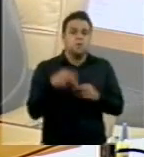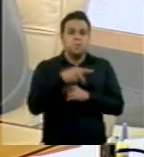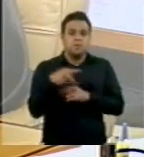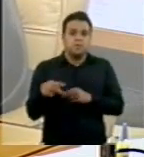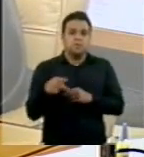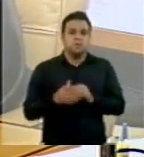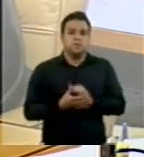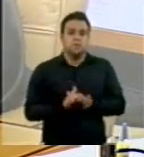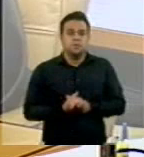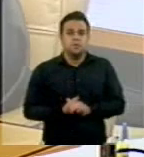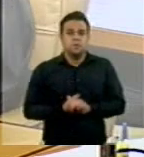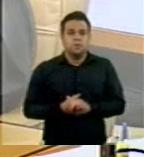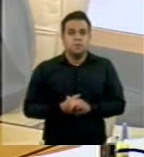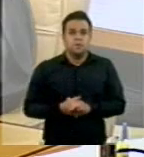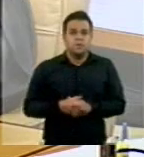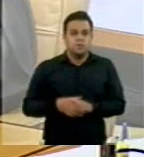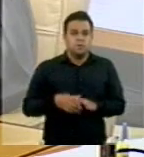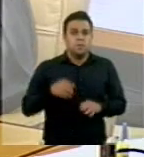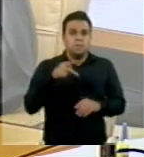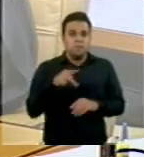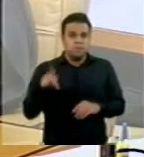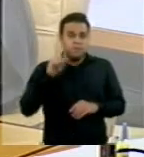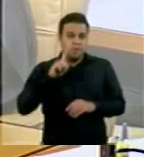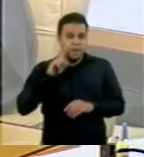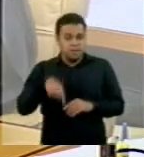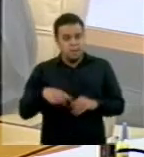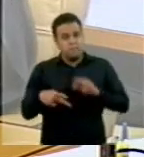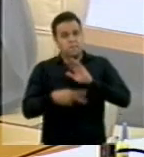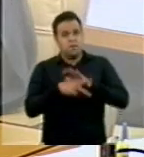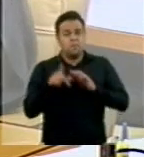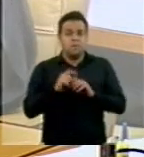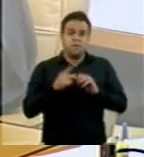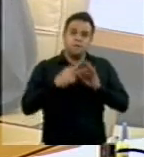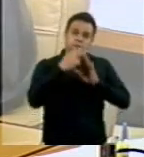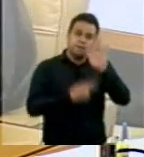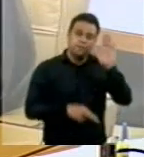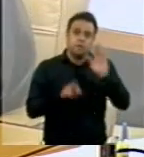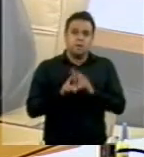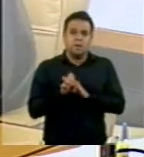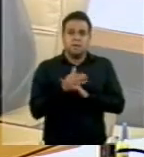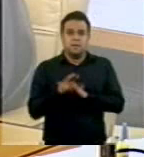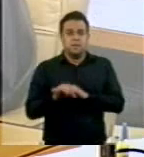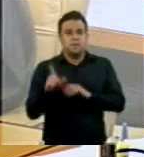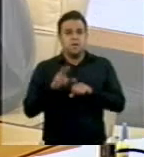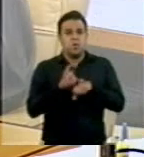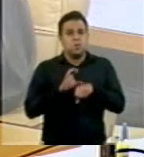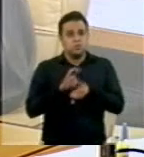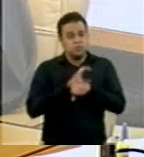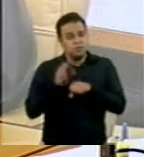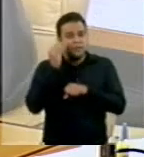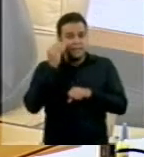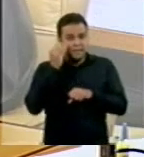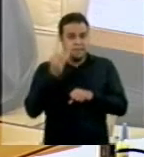Balkin, naquilo que denomina de uma releitura de redenção da Constituição, ou seja, da